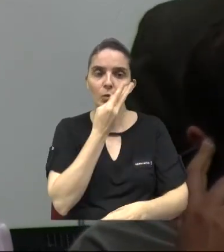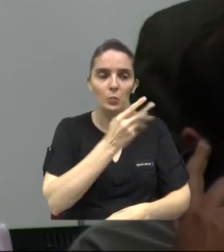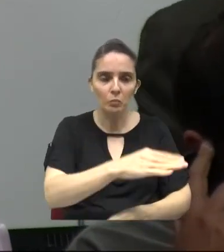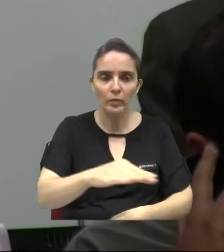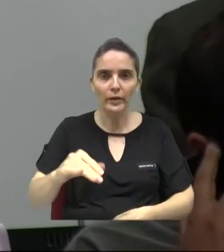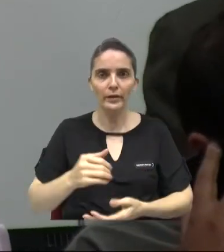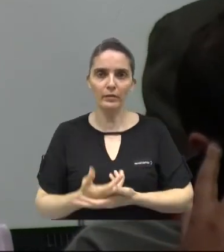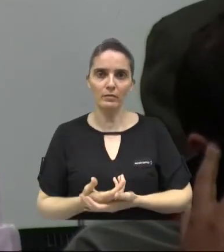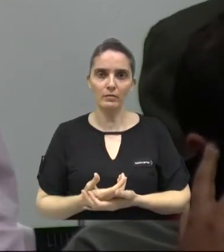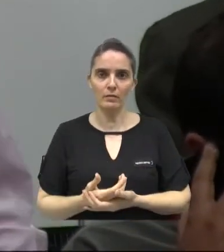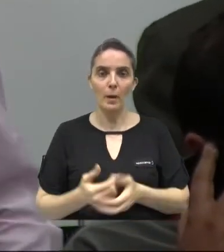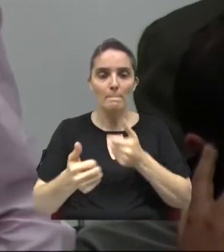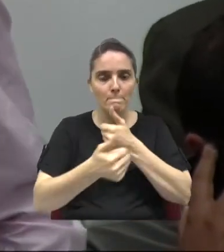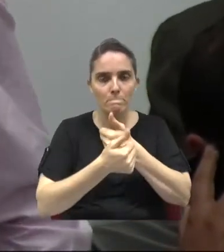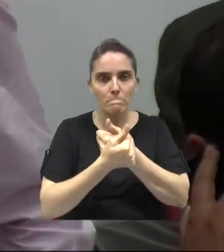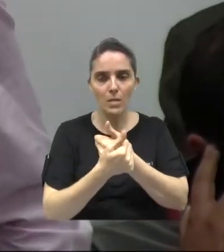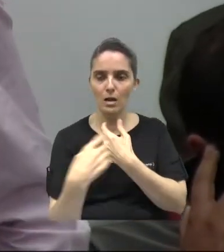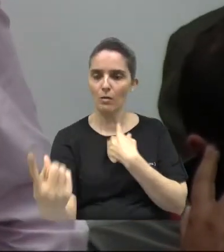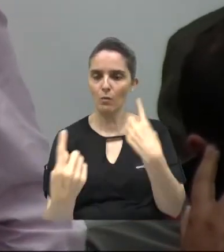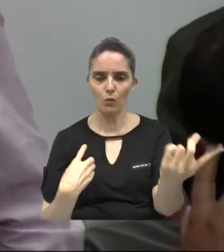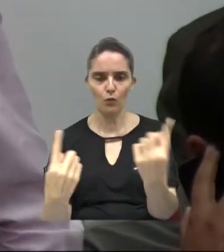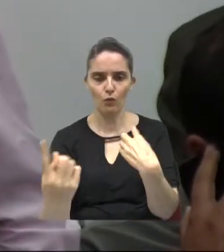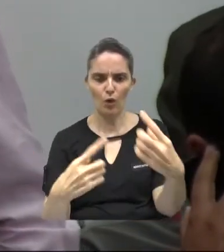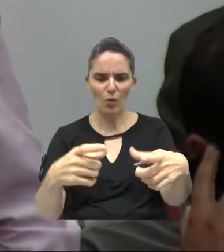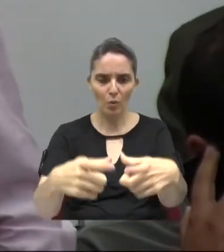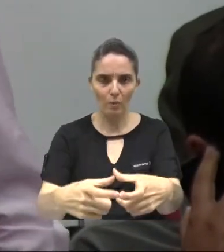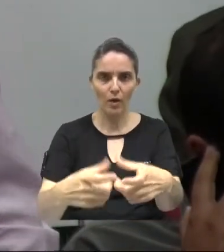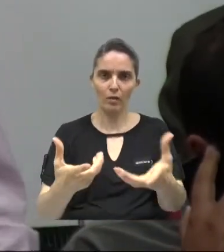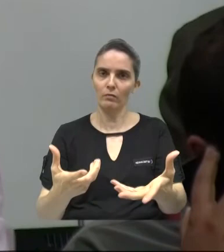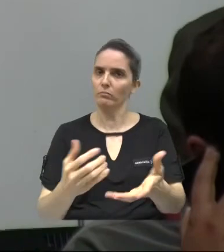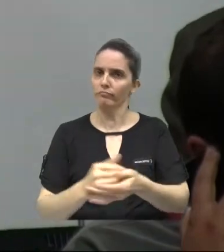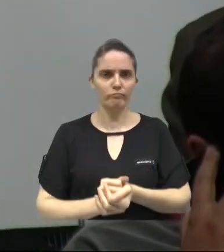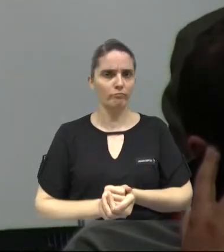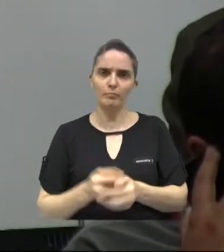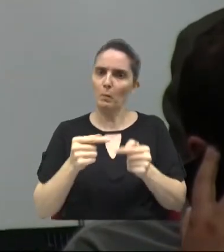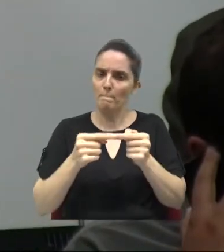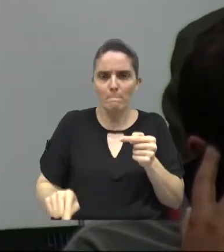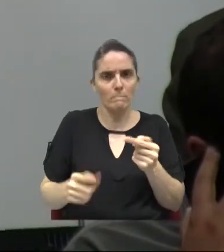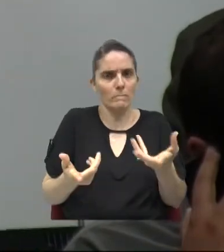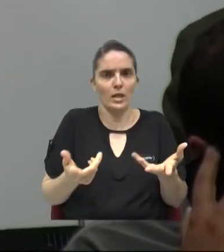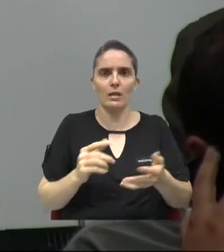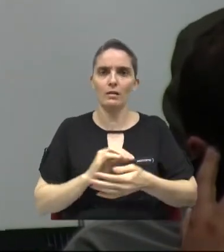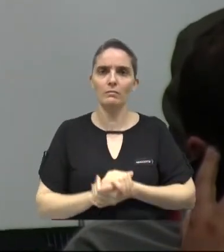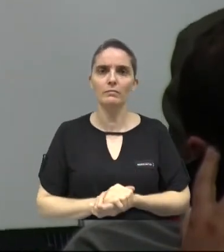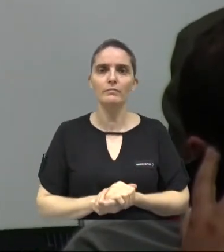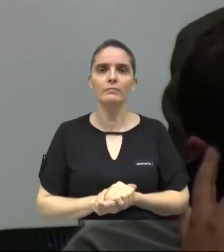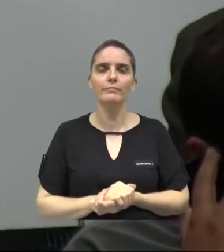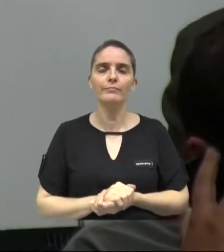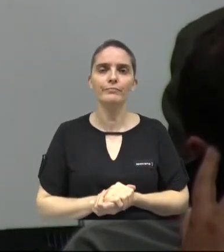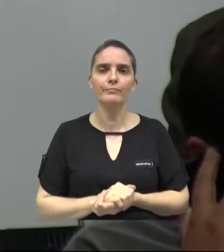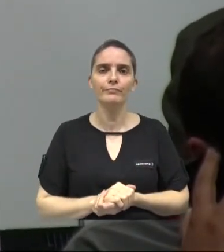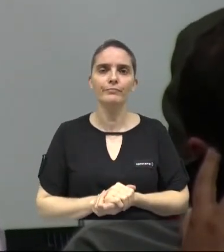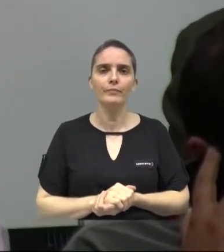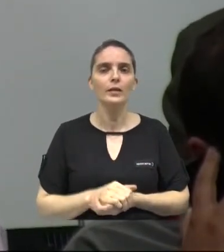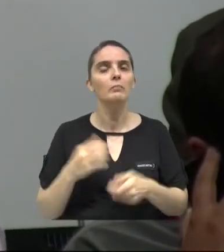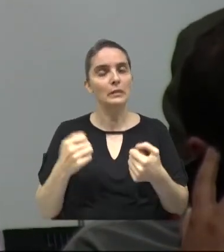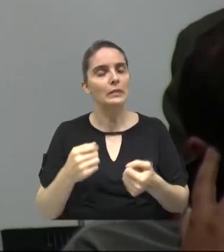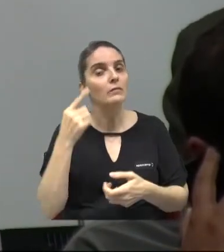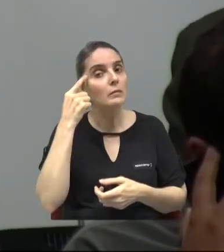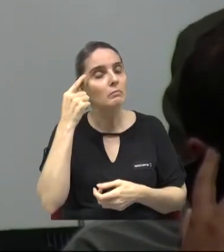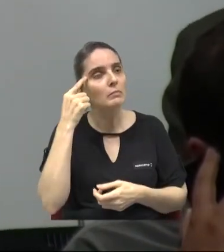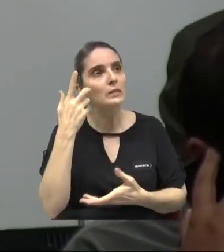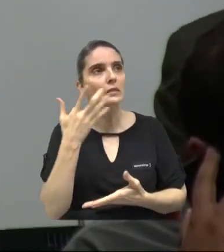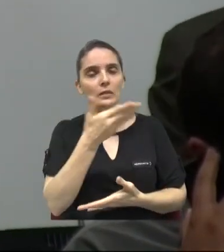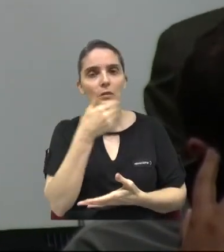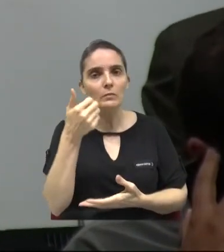O município já tinha construído Vaguinho. Eu também concordo que já estava construído, podia ter, de repente, ter estudado melhor. Mas estava